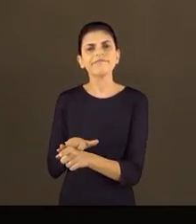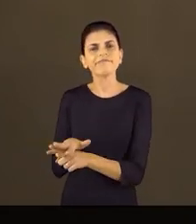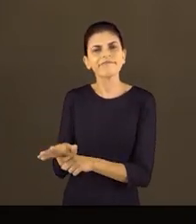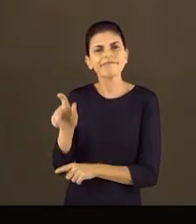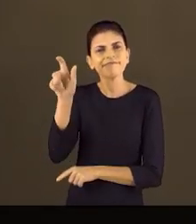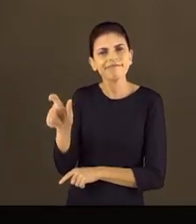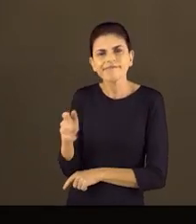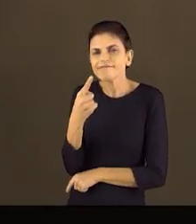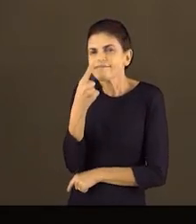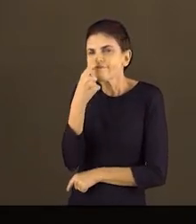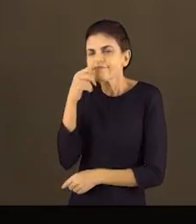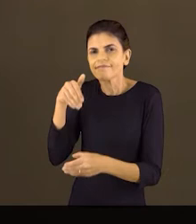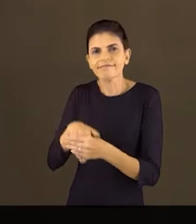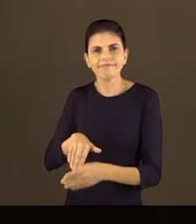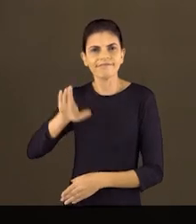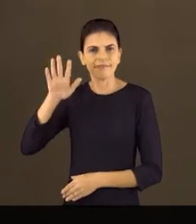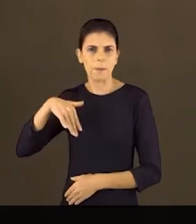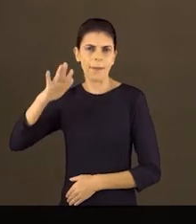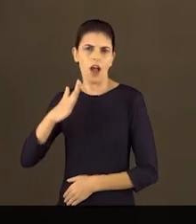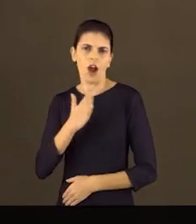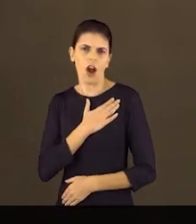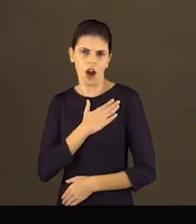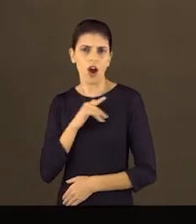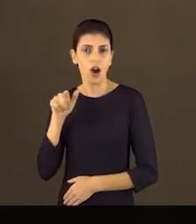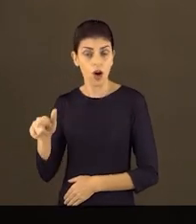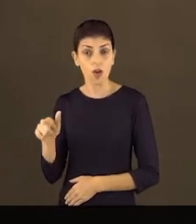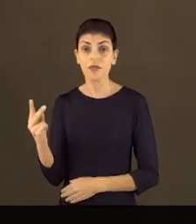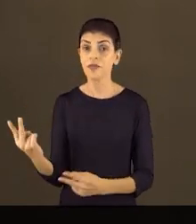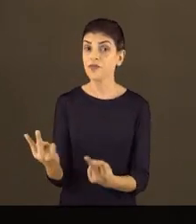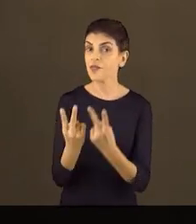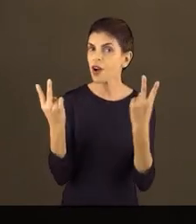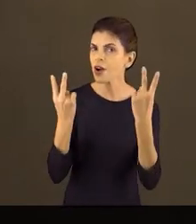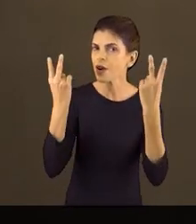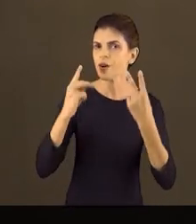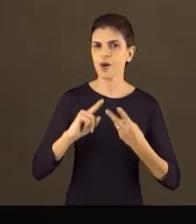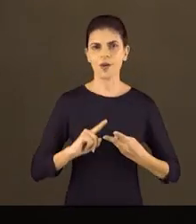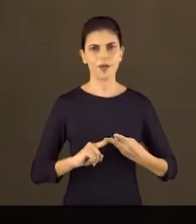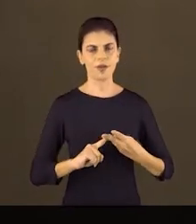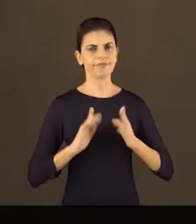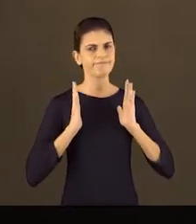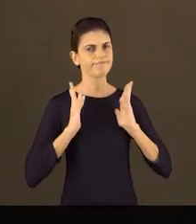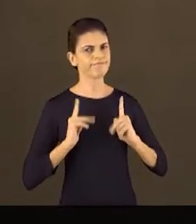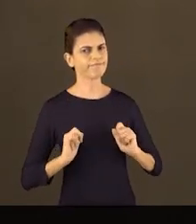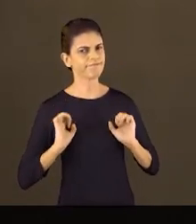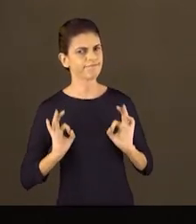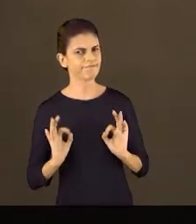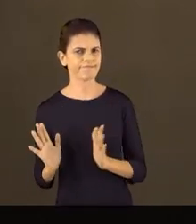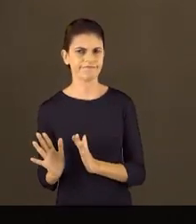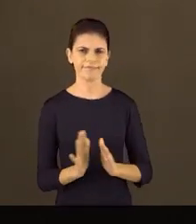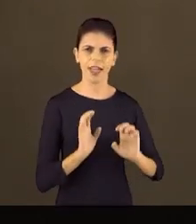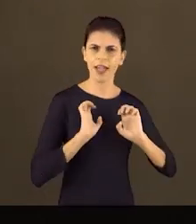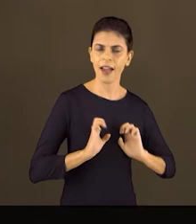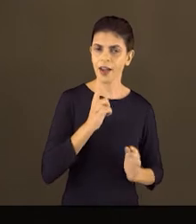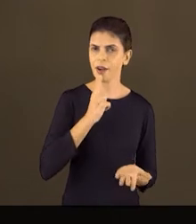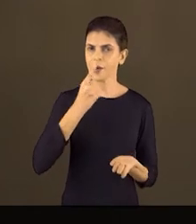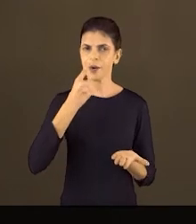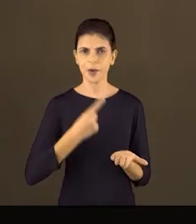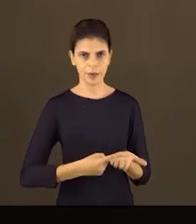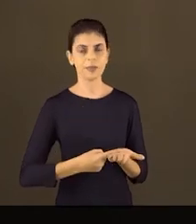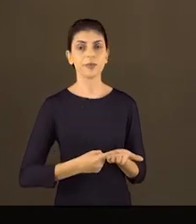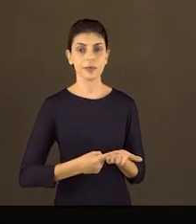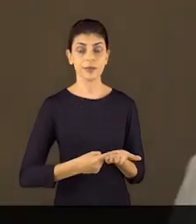votar naquele candidato que você se identifica mais, através dos valores, dos princípios,